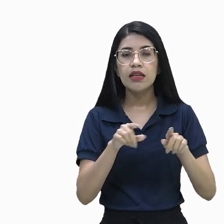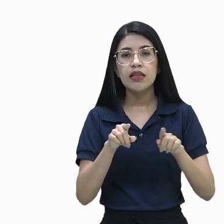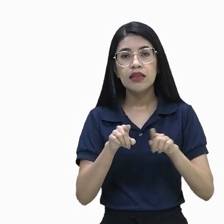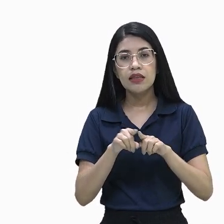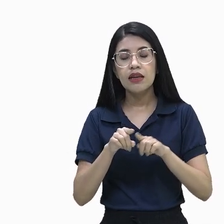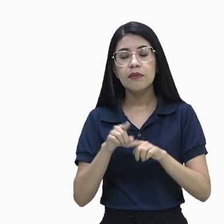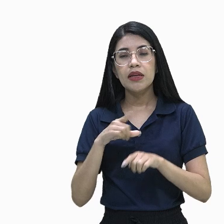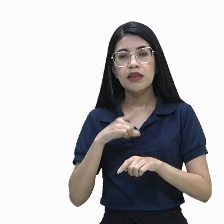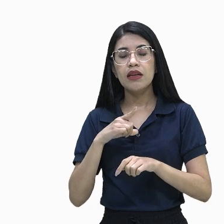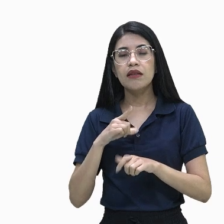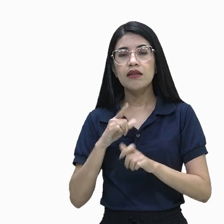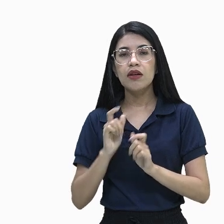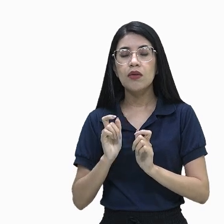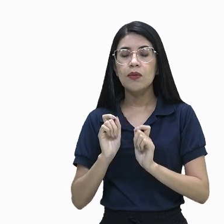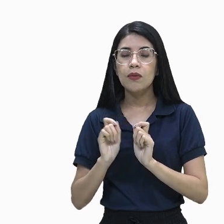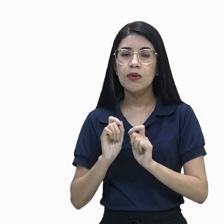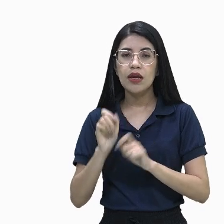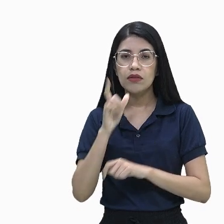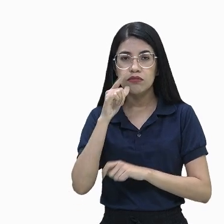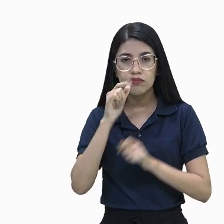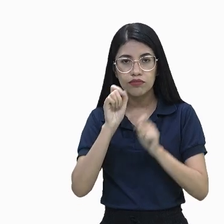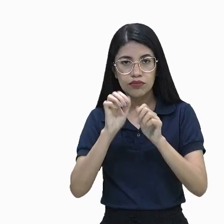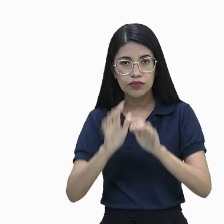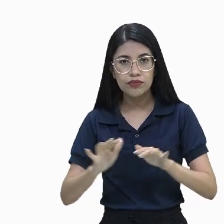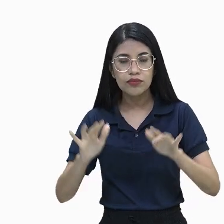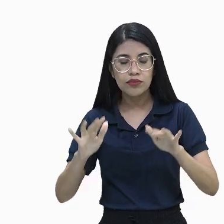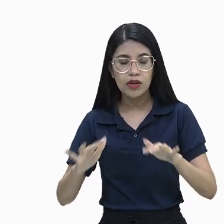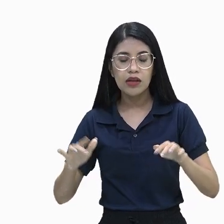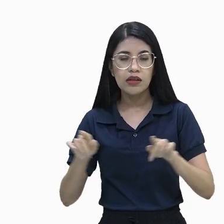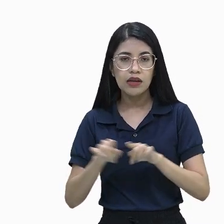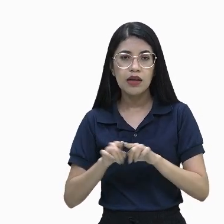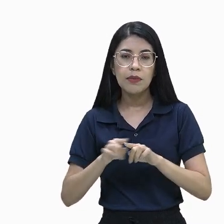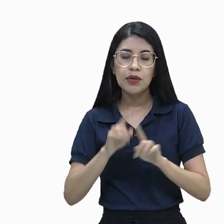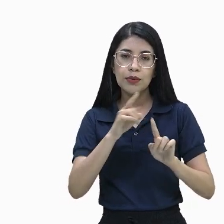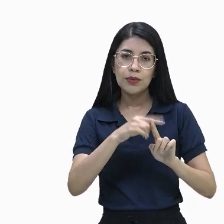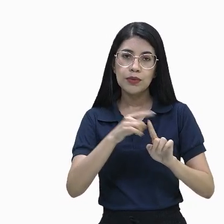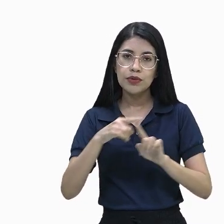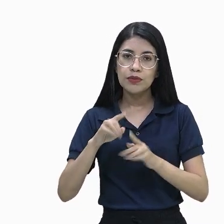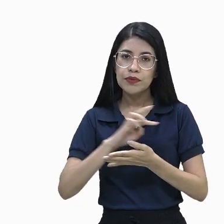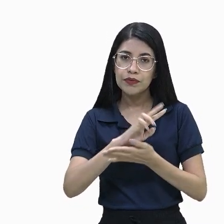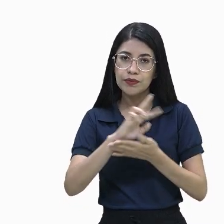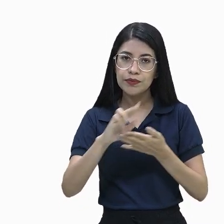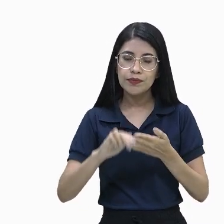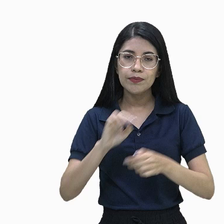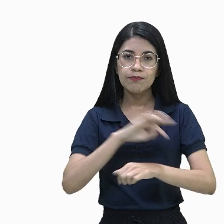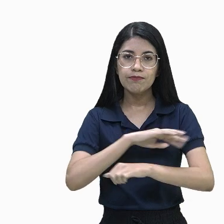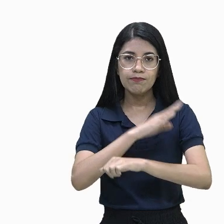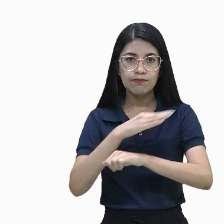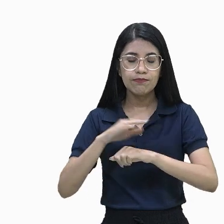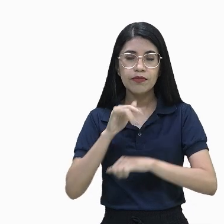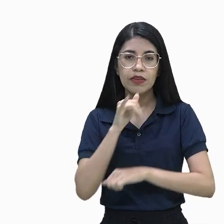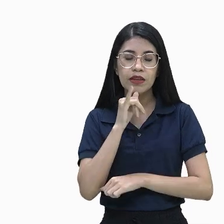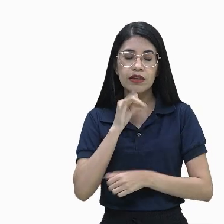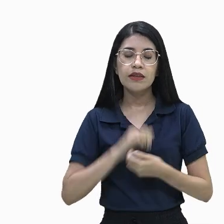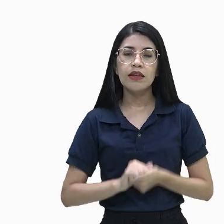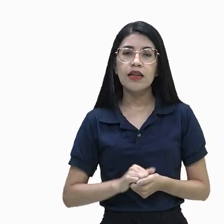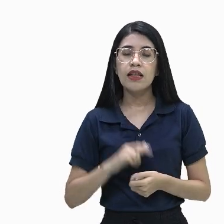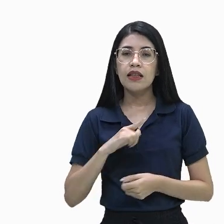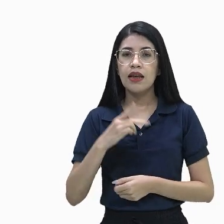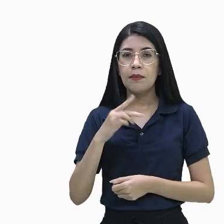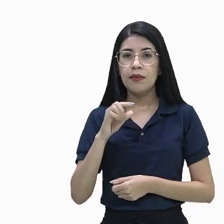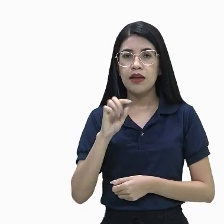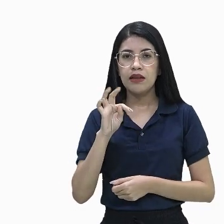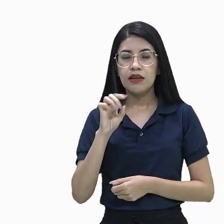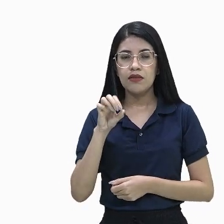nós vamos encontrar também ali nos oceanos as formas de relevo, né? Primeiro nós temos a plataforma